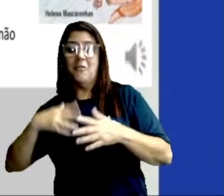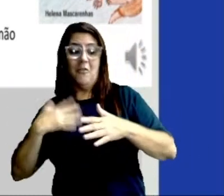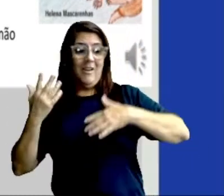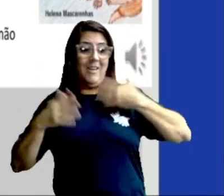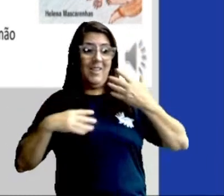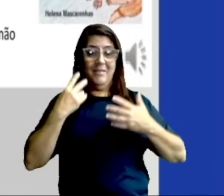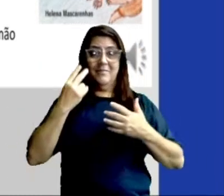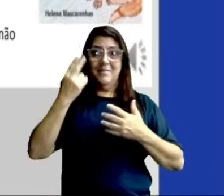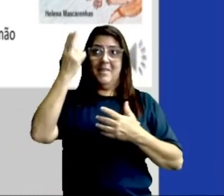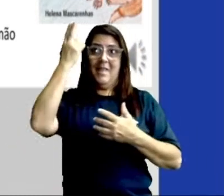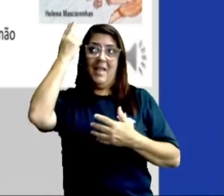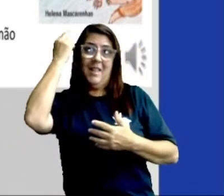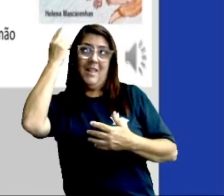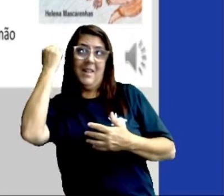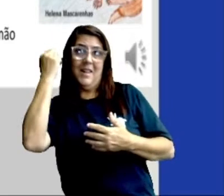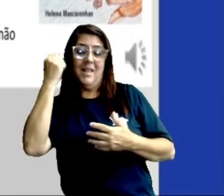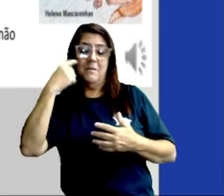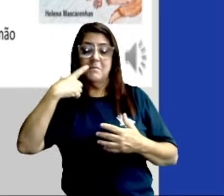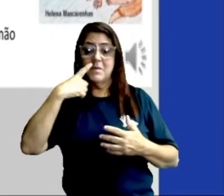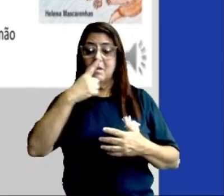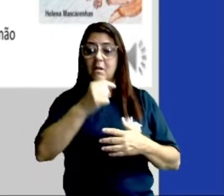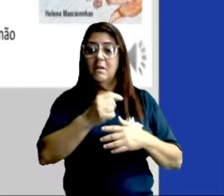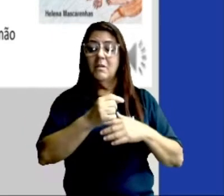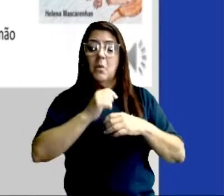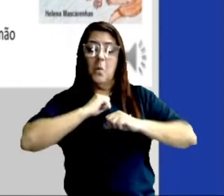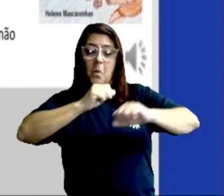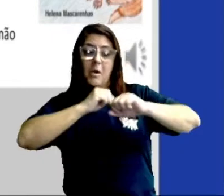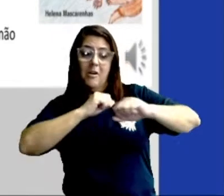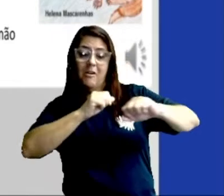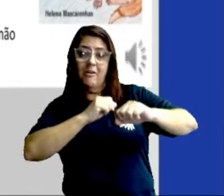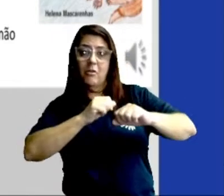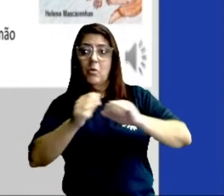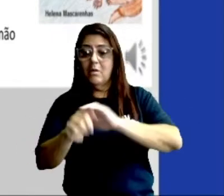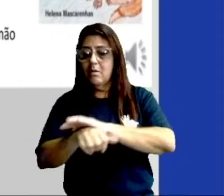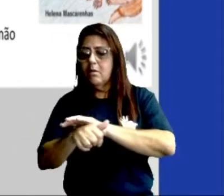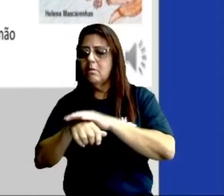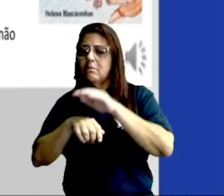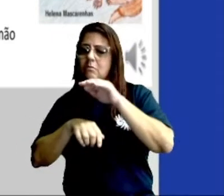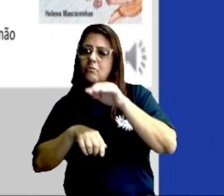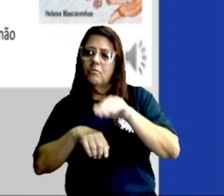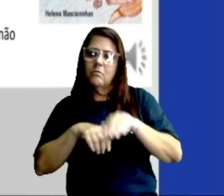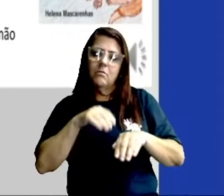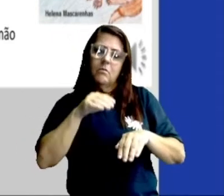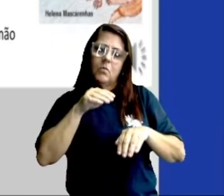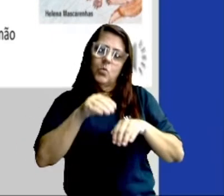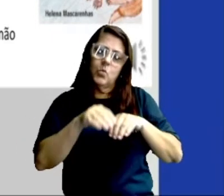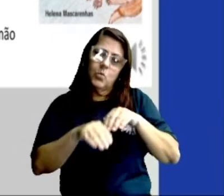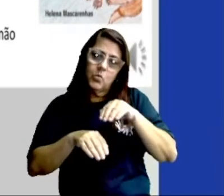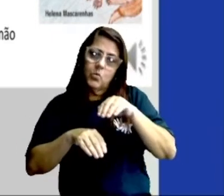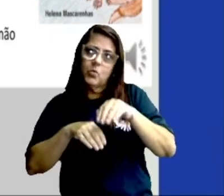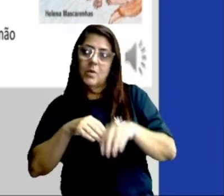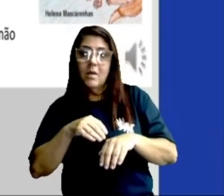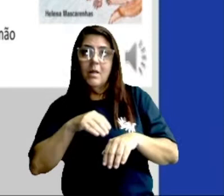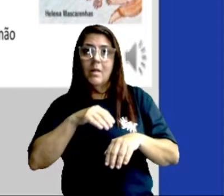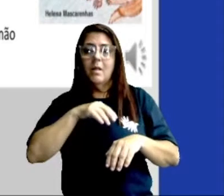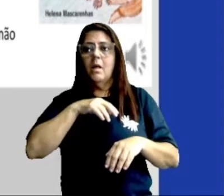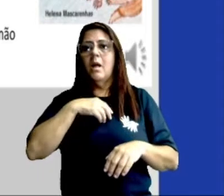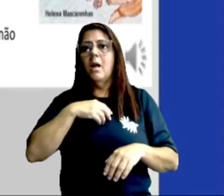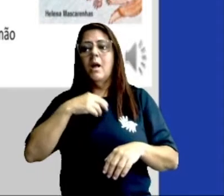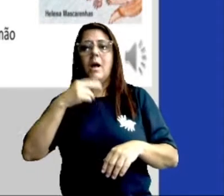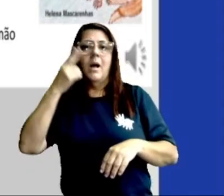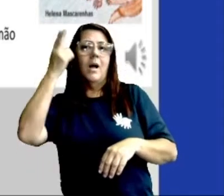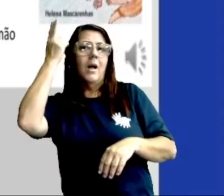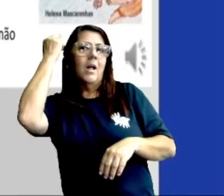saiu correndo. A tartaruga andava bem devagar. No meio do caminho, a lebre ficou